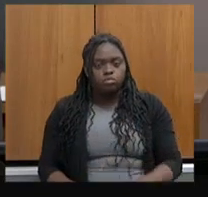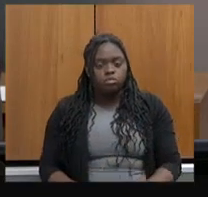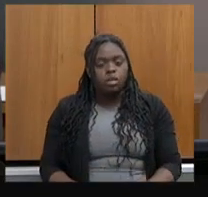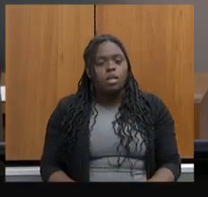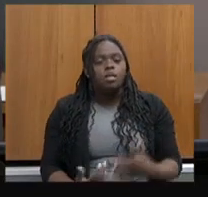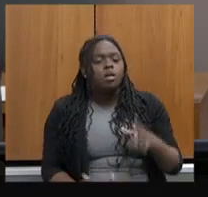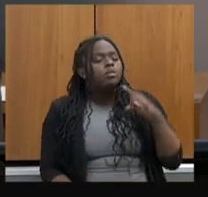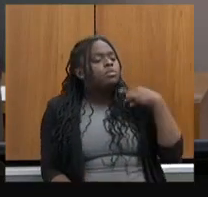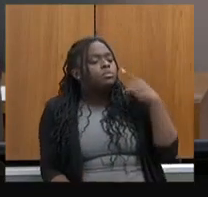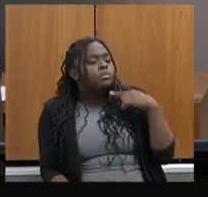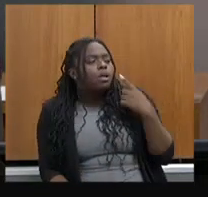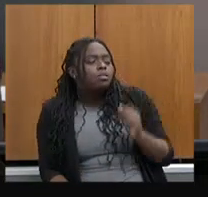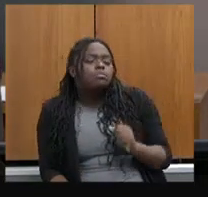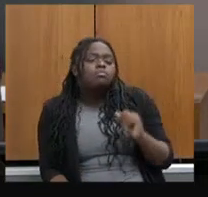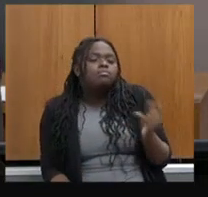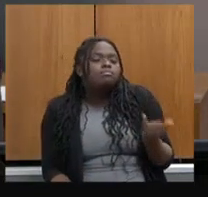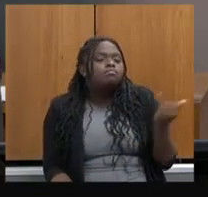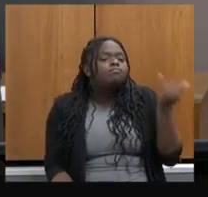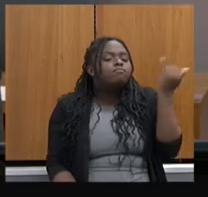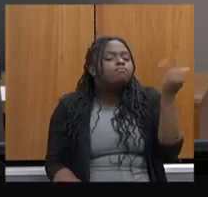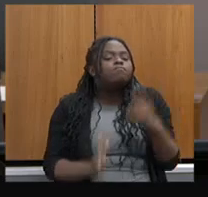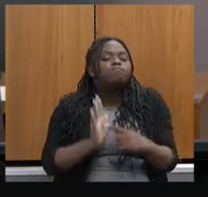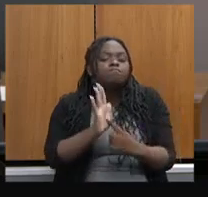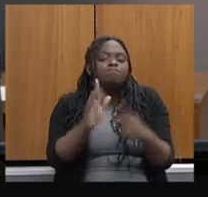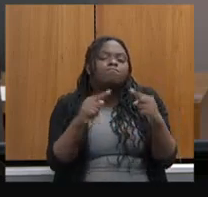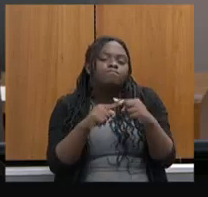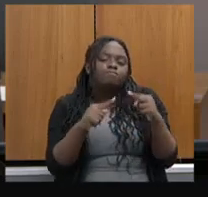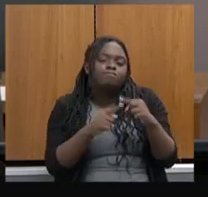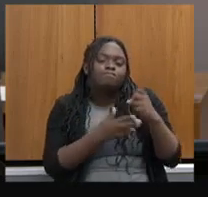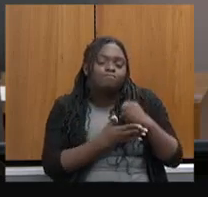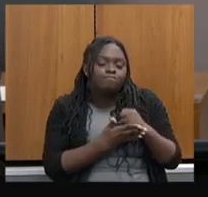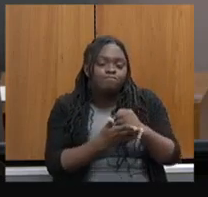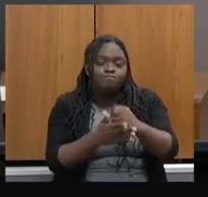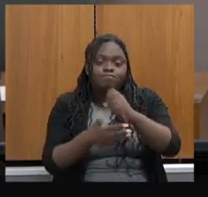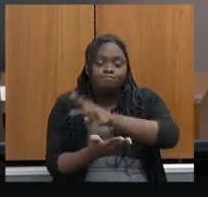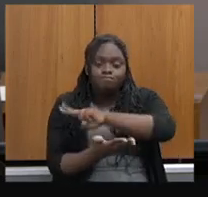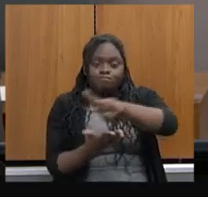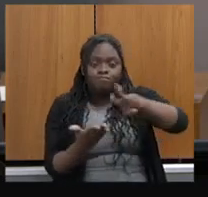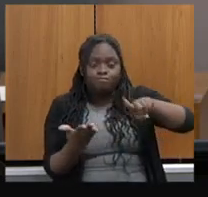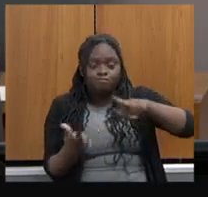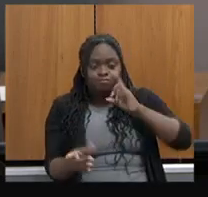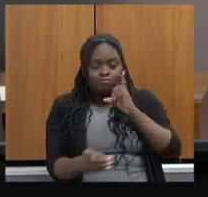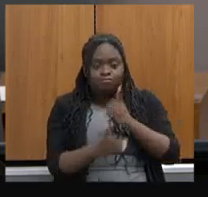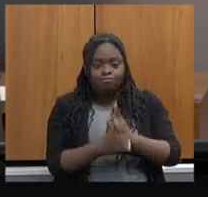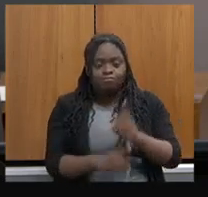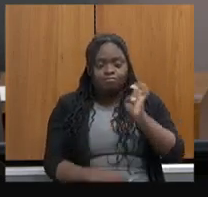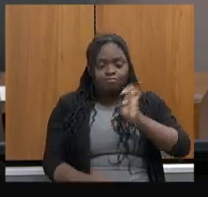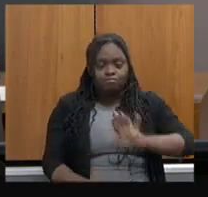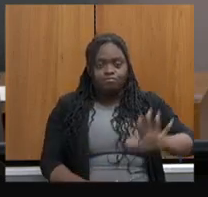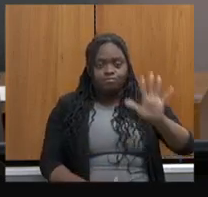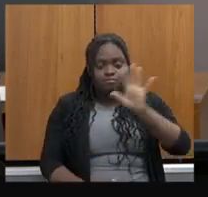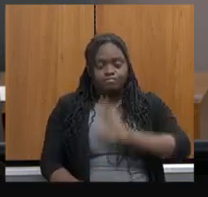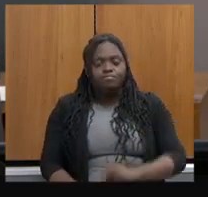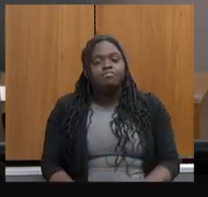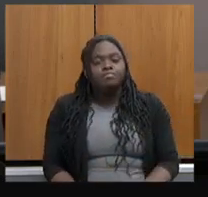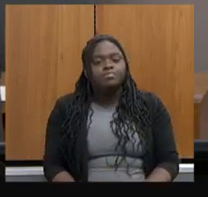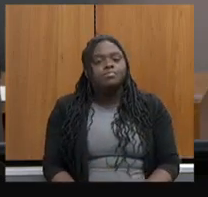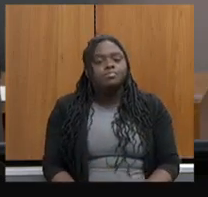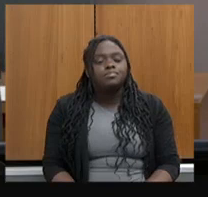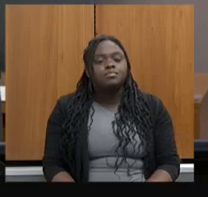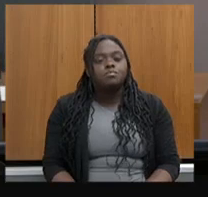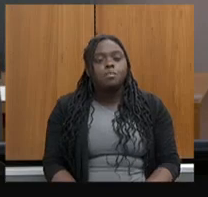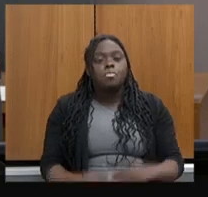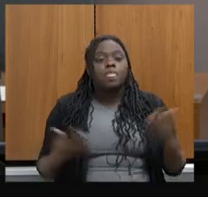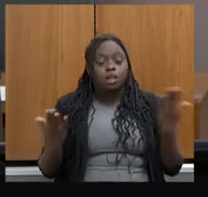de levar a qualidade desse tipo de Socorro nos mais diversos rincões do Estado Então hoje